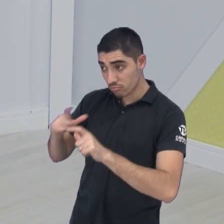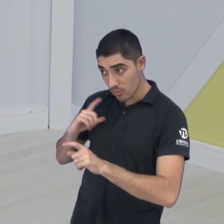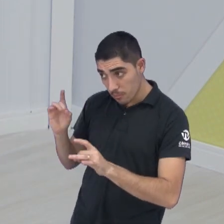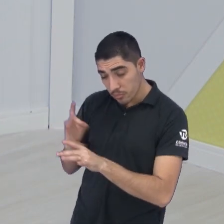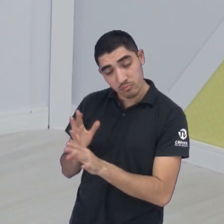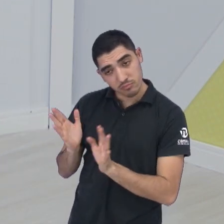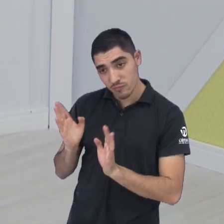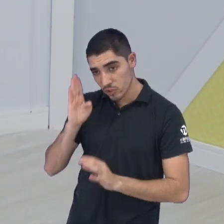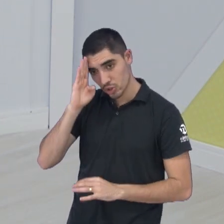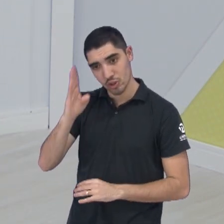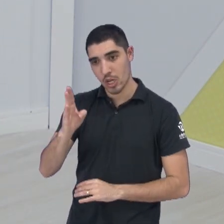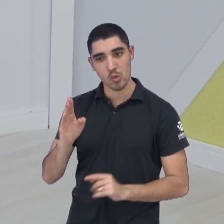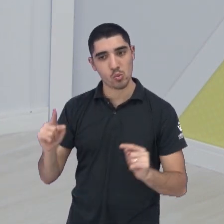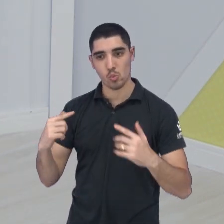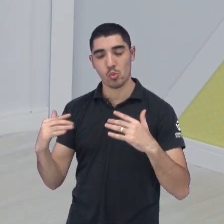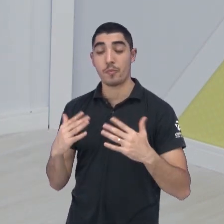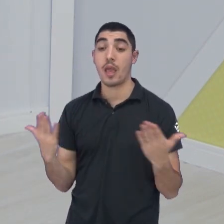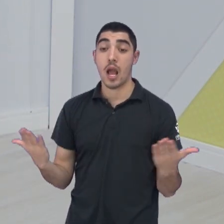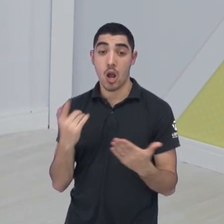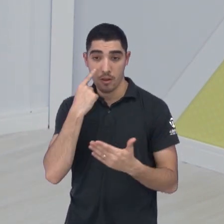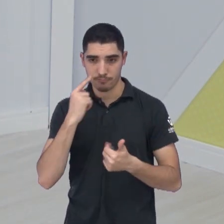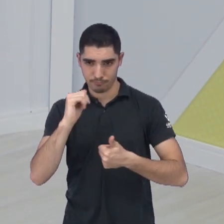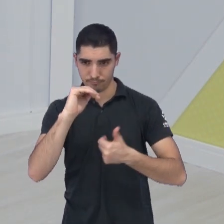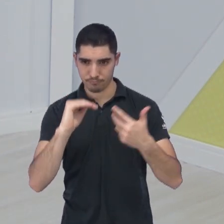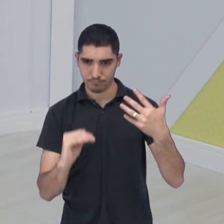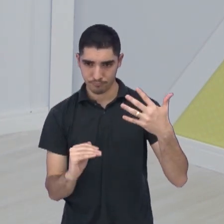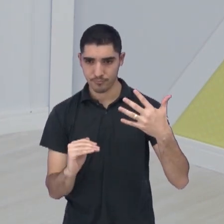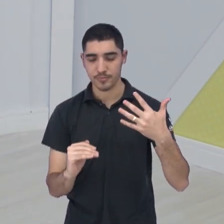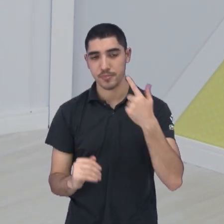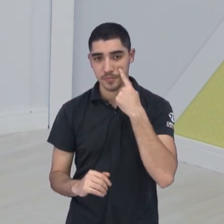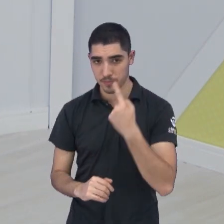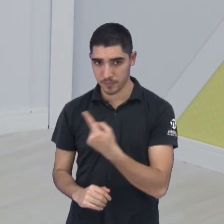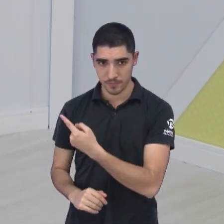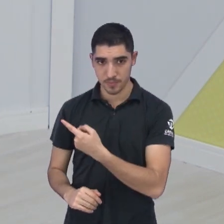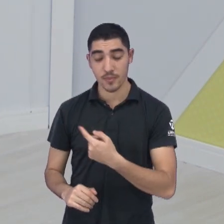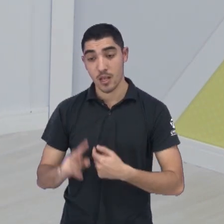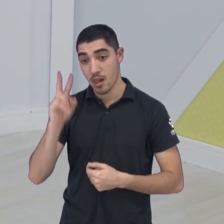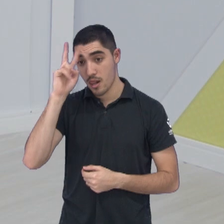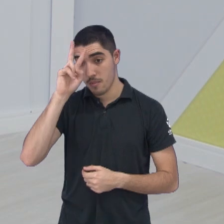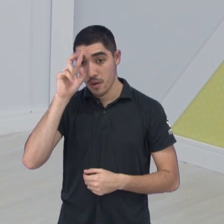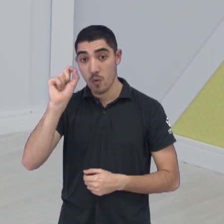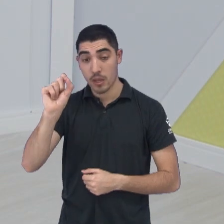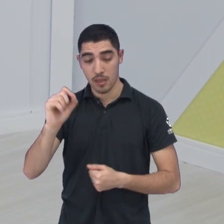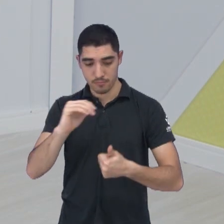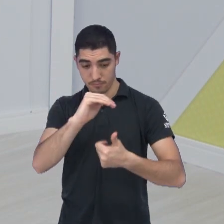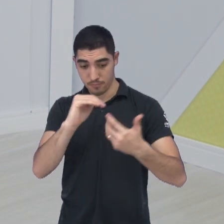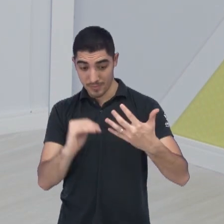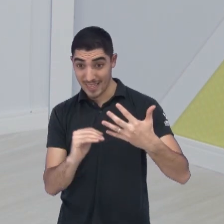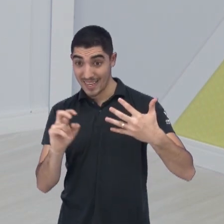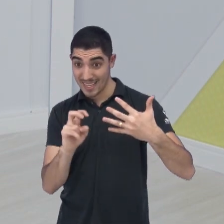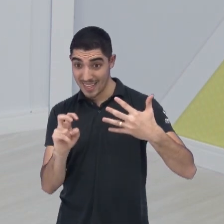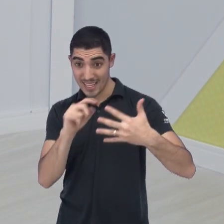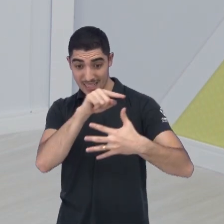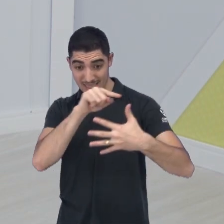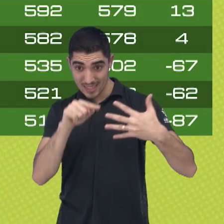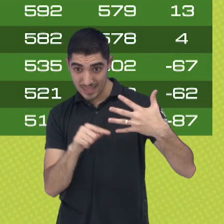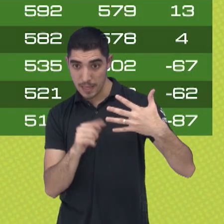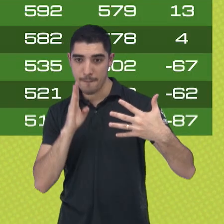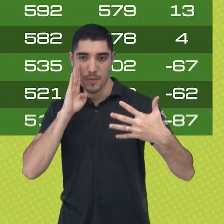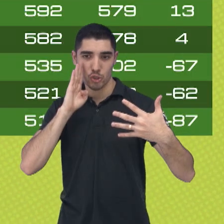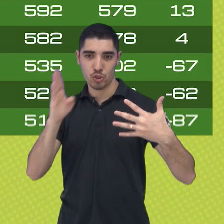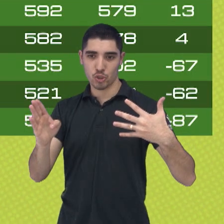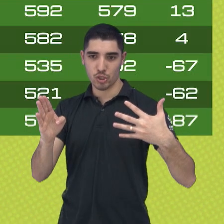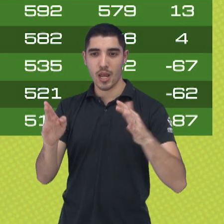Matheus, coloca pra gente rapidinho a classificação do Campeonato Paulista, só pra gente dar uma olhadinha, ó. Lembrando que do 1º ao 5º lugar, eles se classificam para a fase